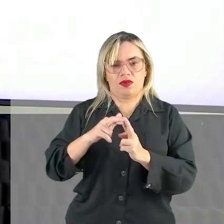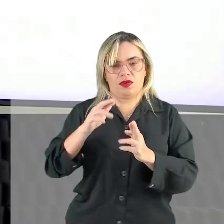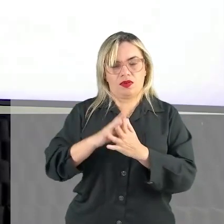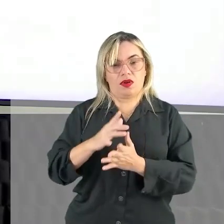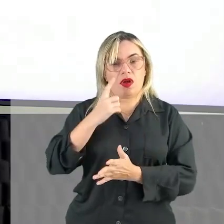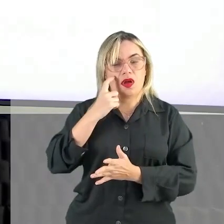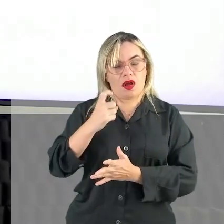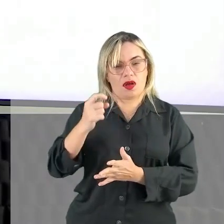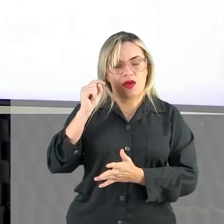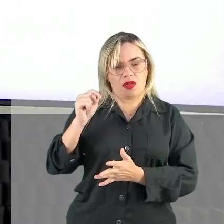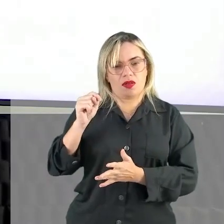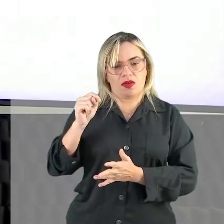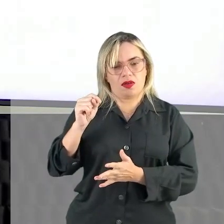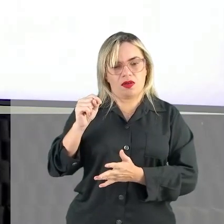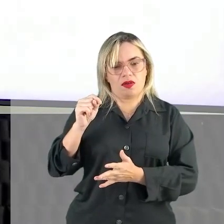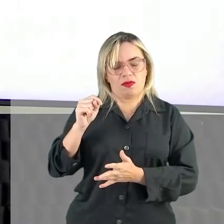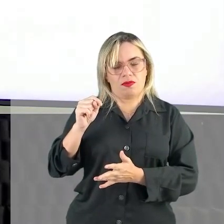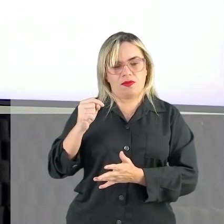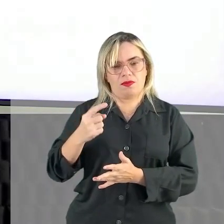estou dizendo,